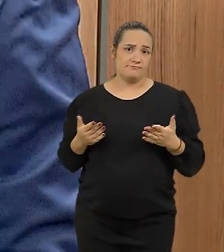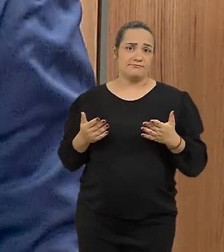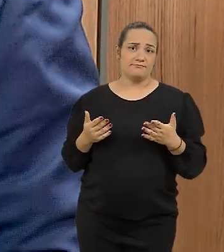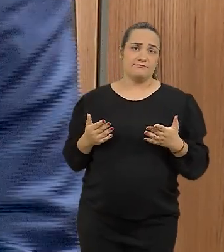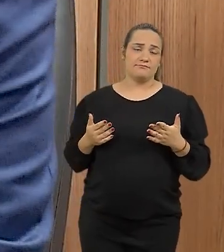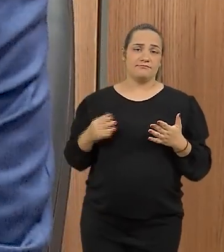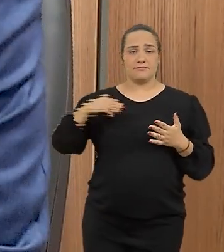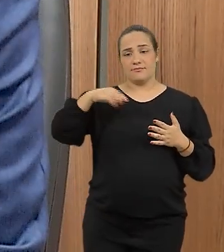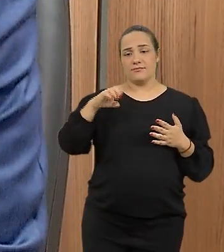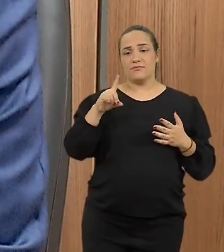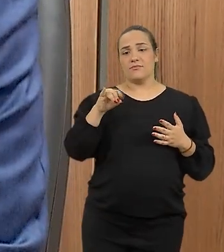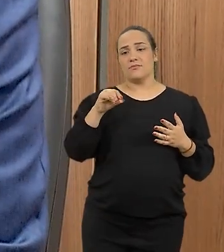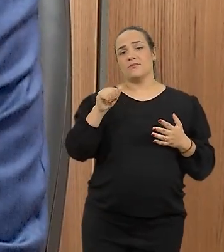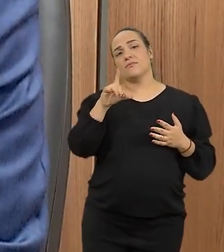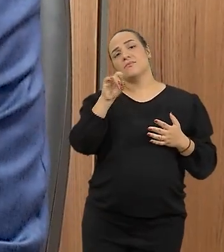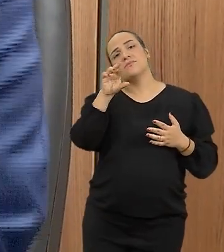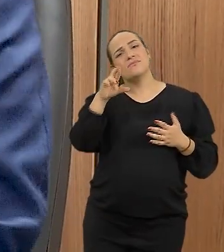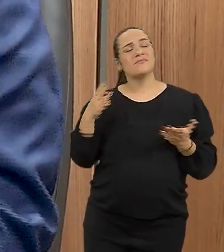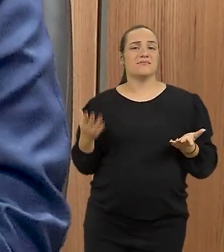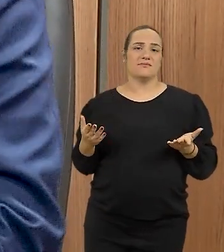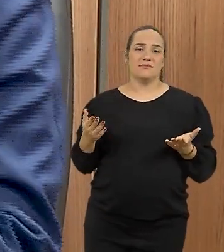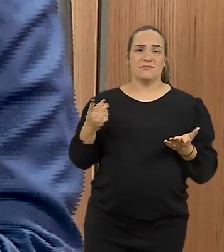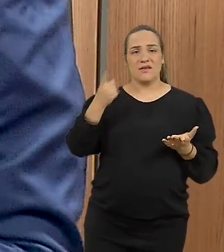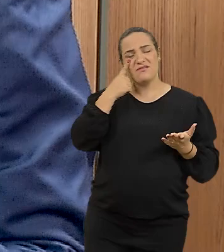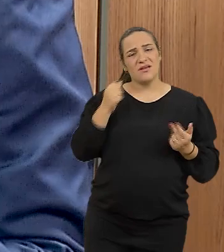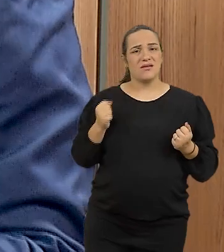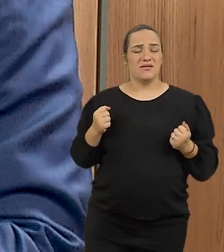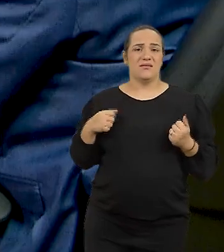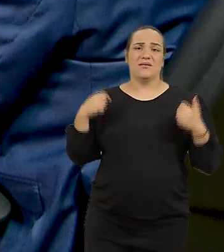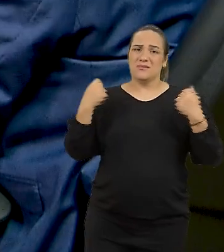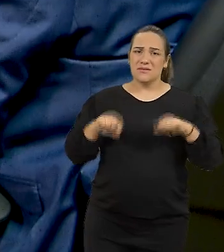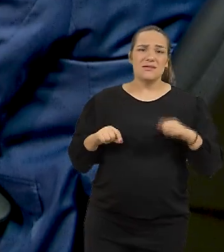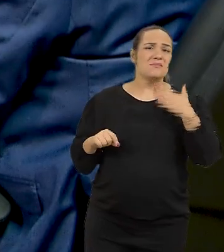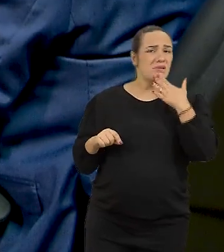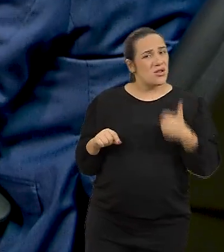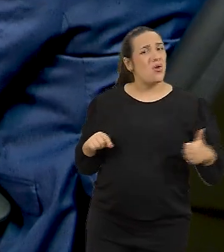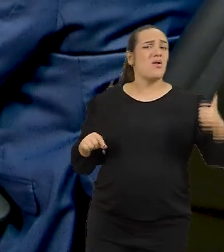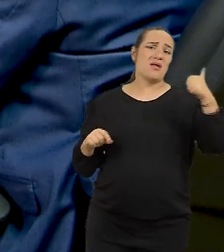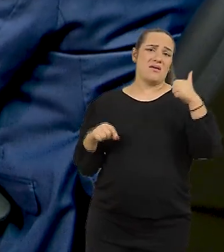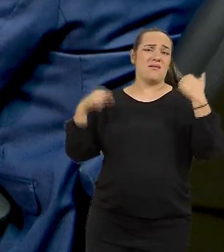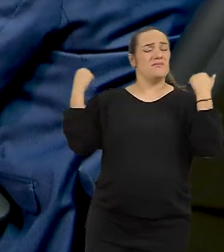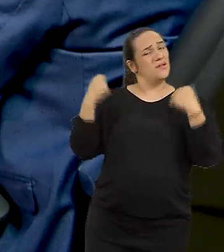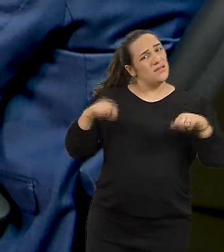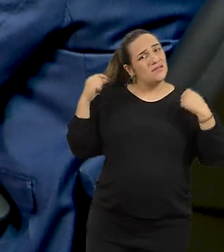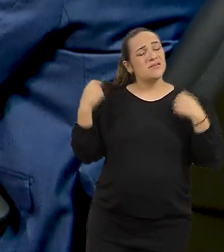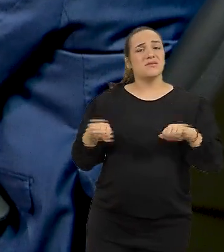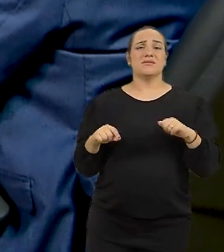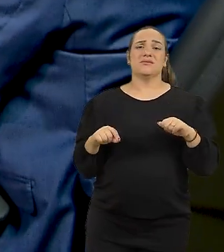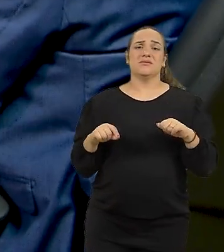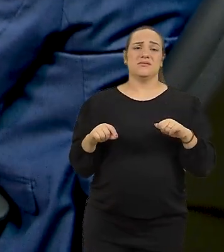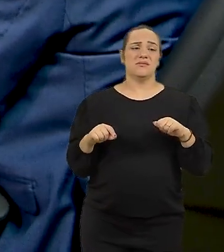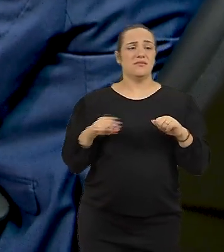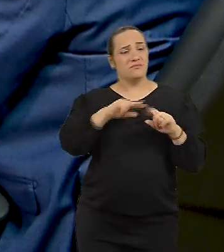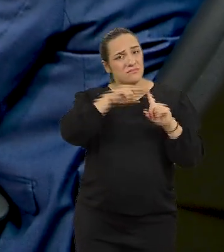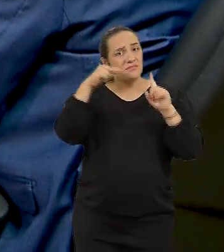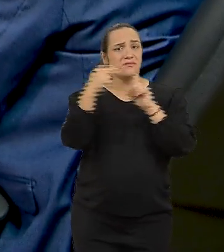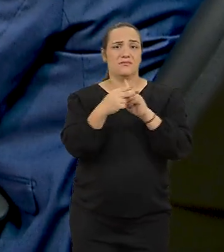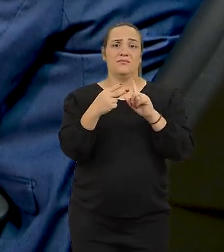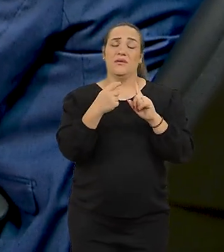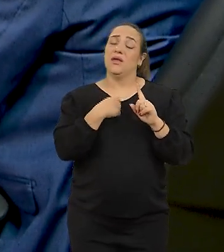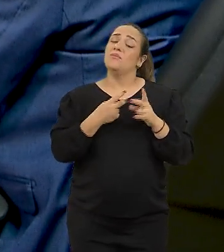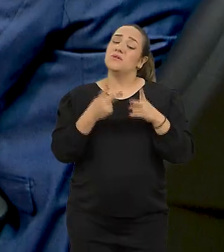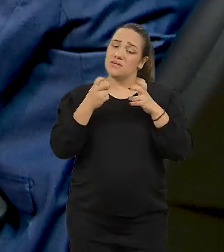conciliação lá, auxiliado por um mediador. Então, você vê como são coisas que precisam ser aprimoradas e precisam ser prestigiadas